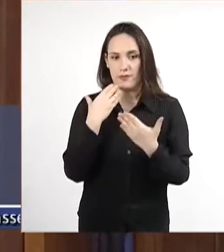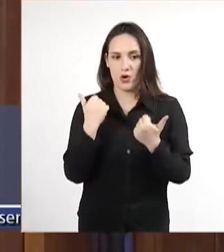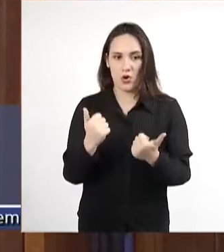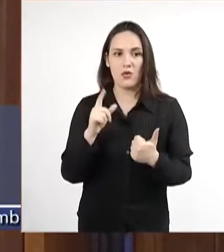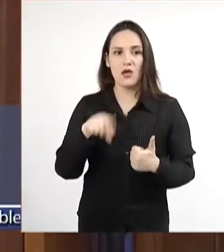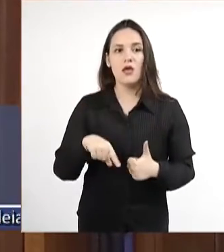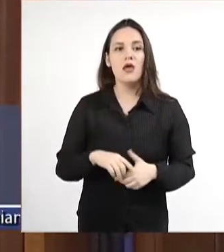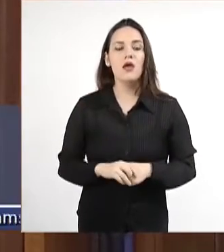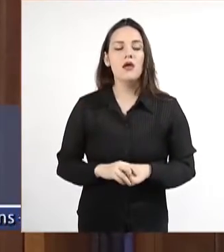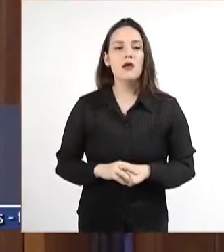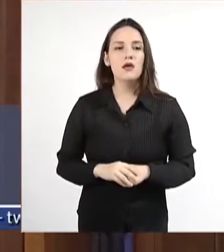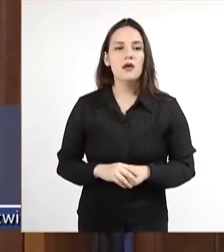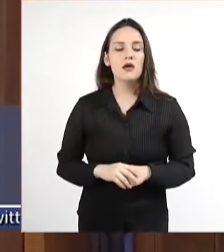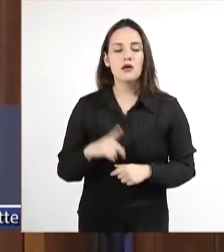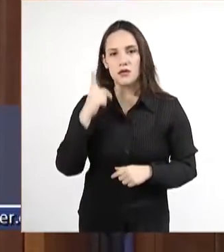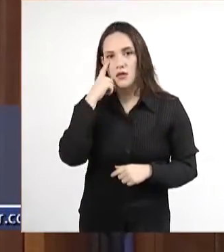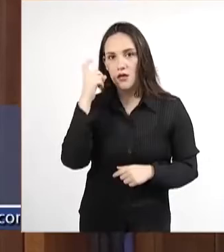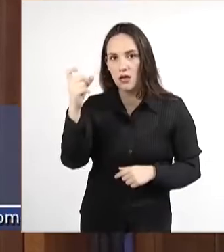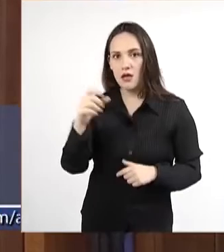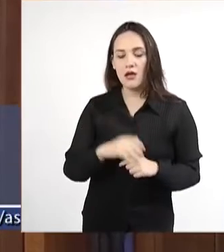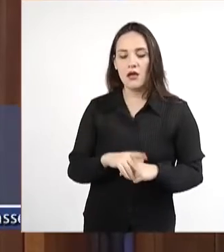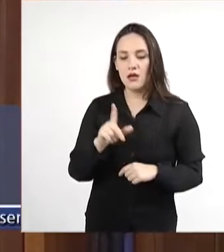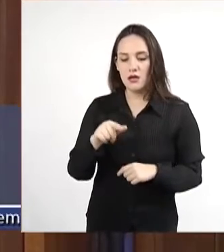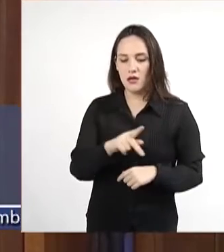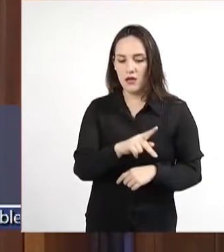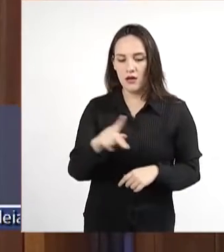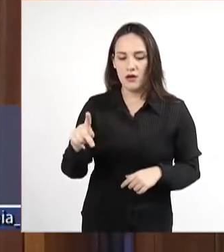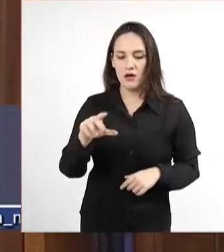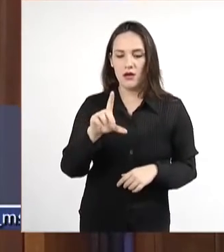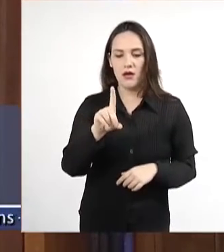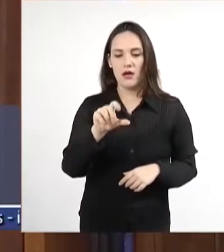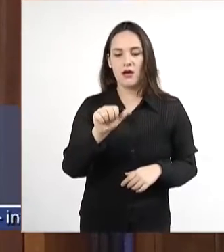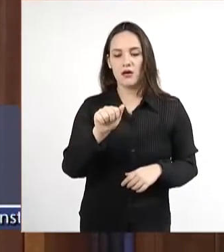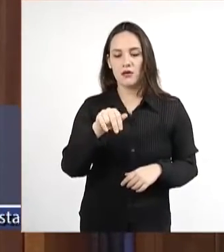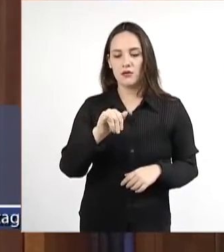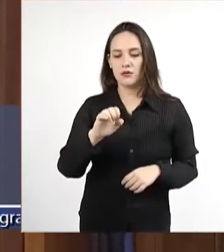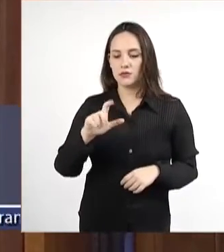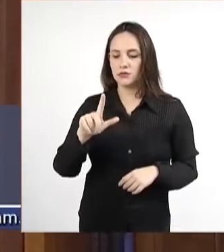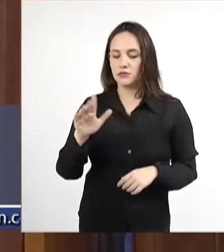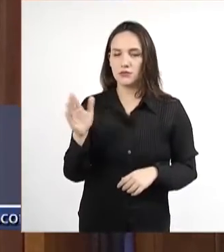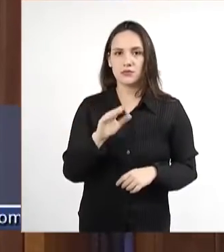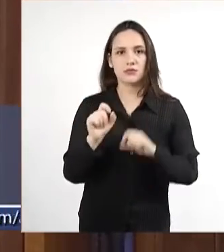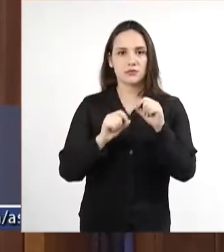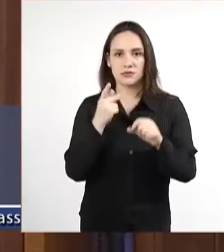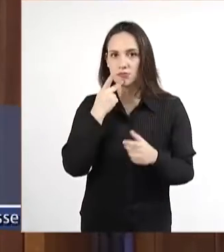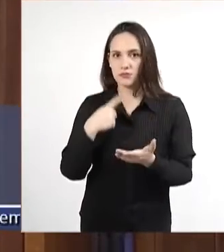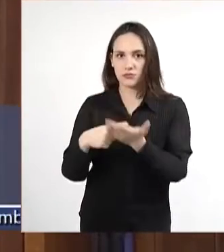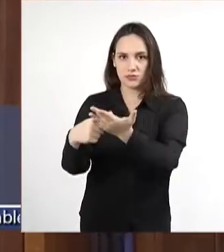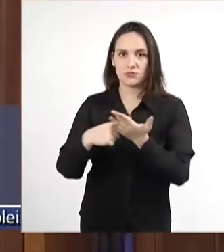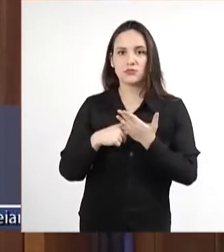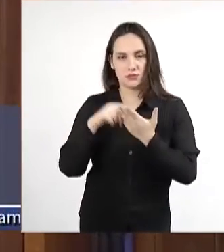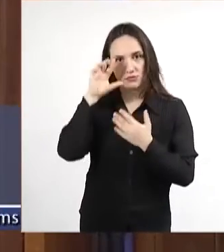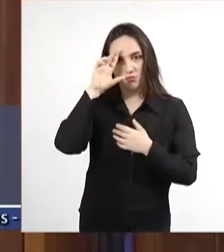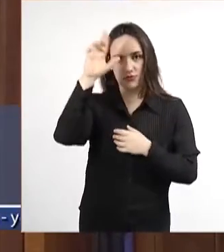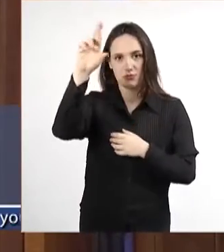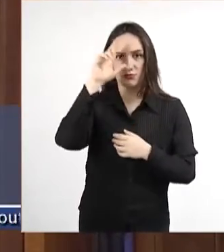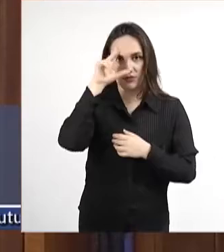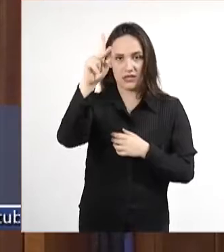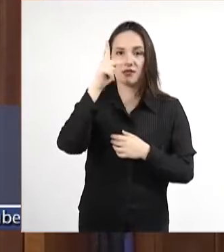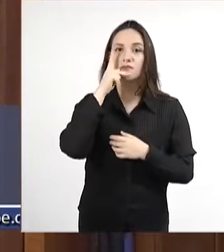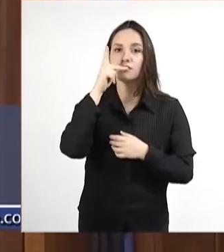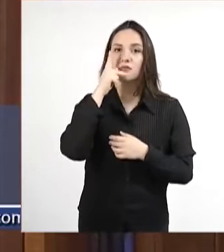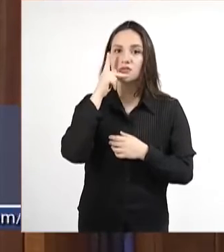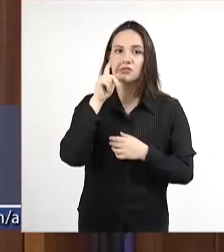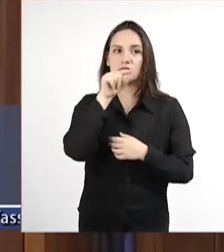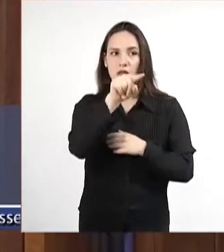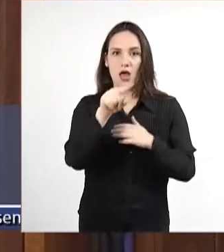que foi uma coisa interessante que o presidente Davi Alcolumbre nos colocou, é que houve um acordo de líderes no Senado, nunca tinha feito